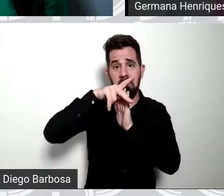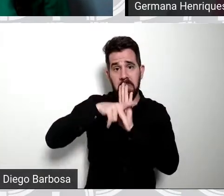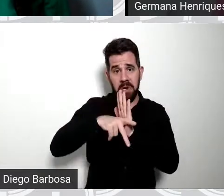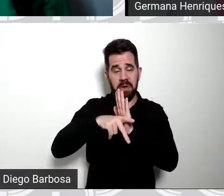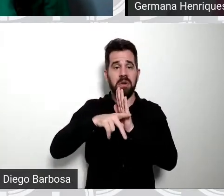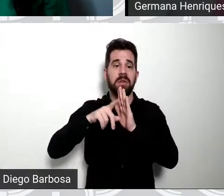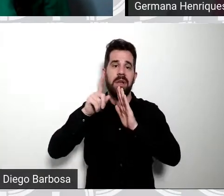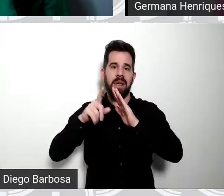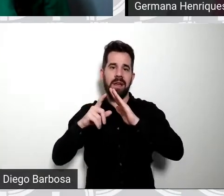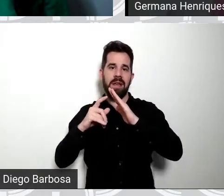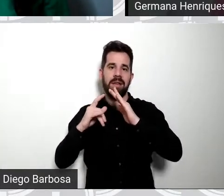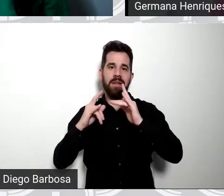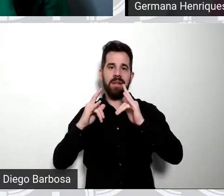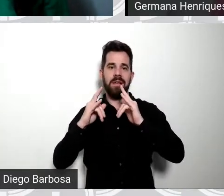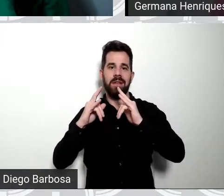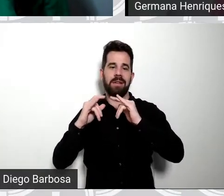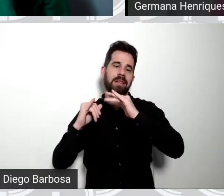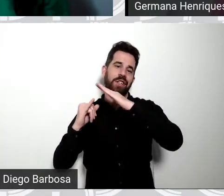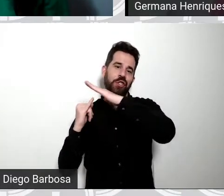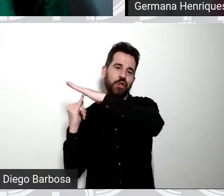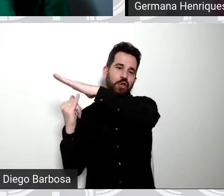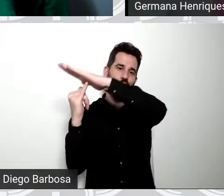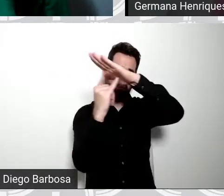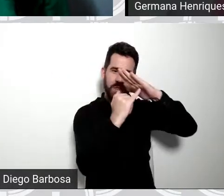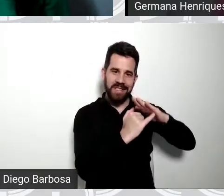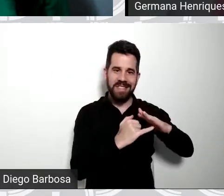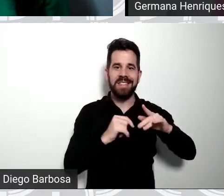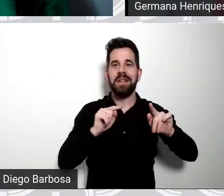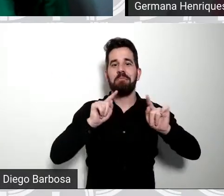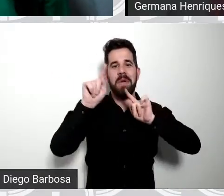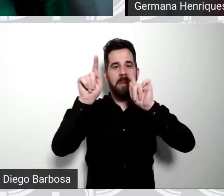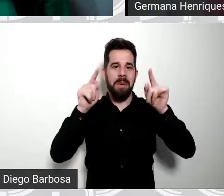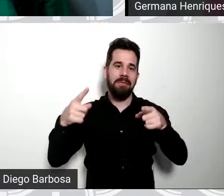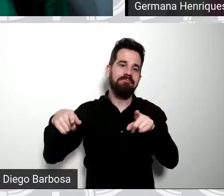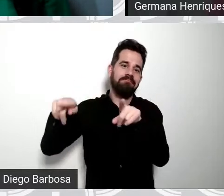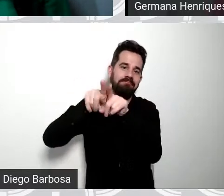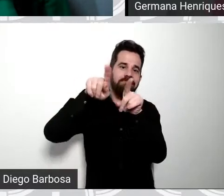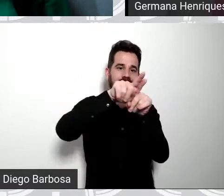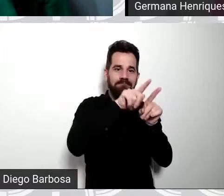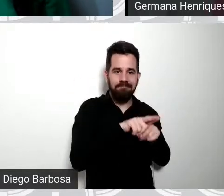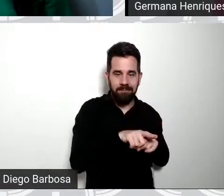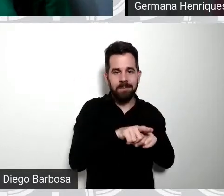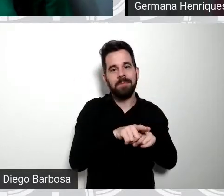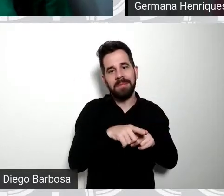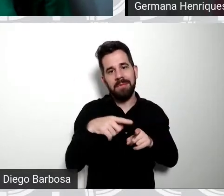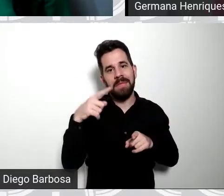interuniversitário, interinstitucional. Interinstitucional. Isso. De uma forma um pouquinho